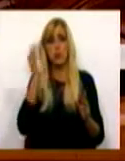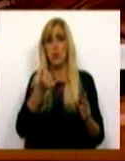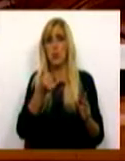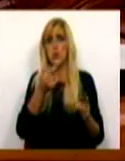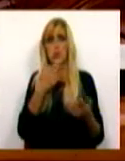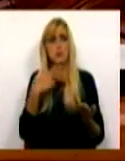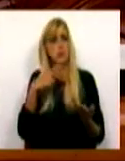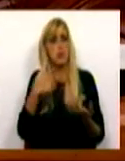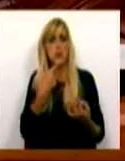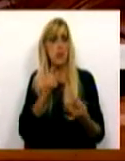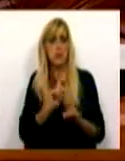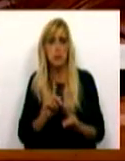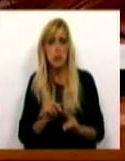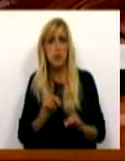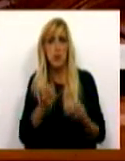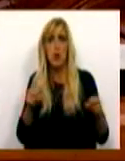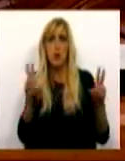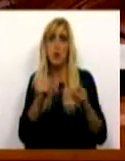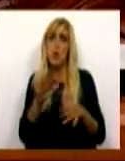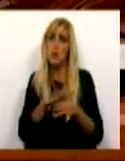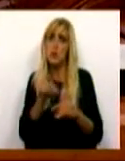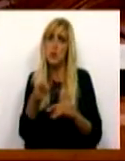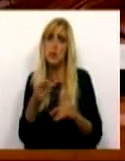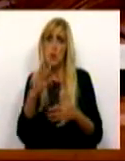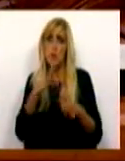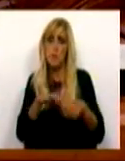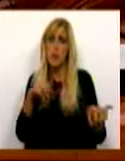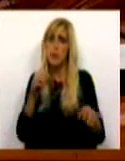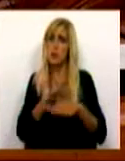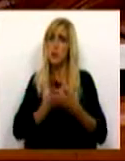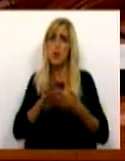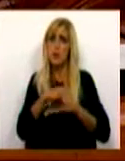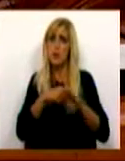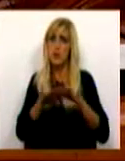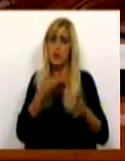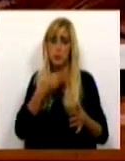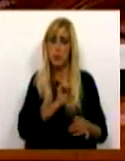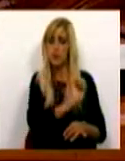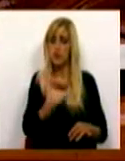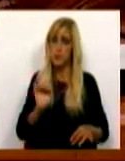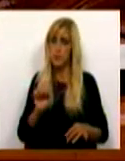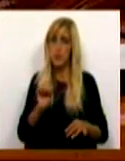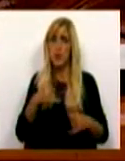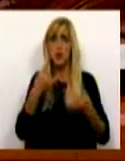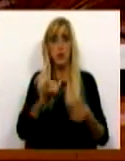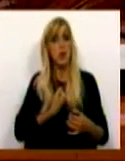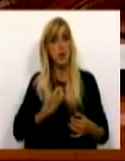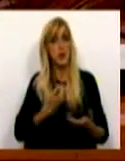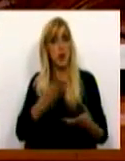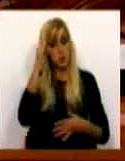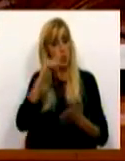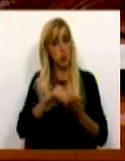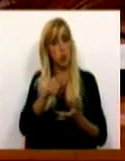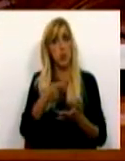não perceberiam que, perante uma nova circunstância, o Parlamento nada tivesse feito no âmbito das suas competências, depois de ter identificado e